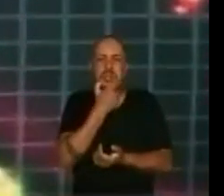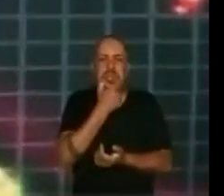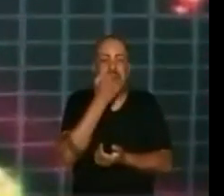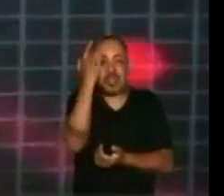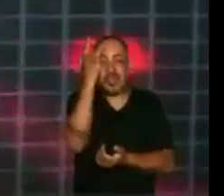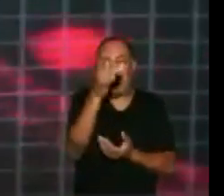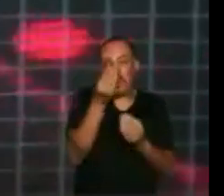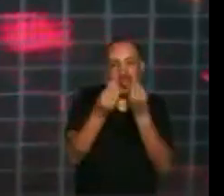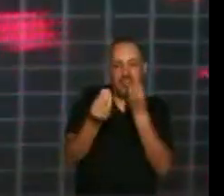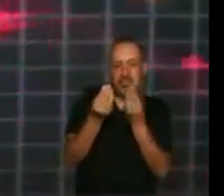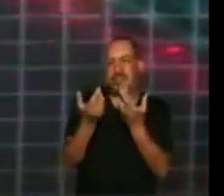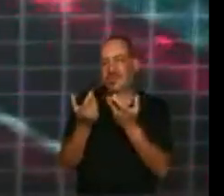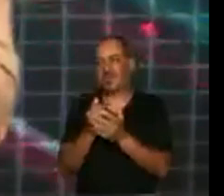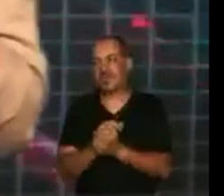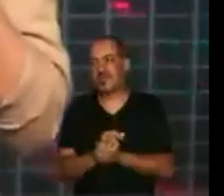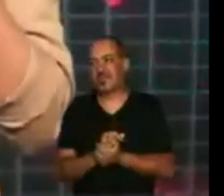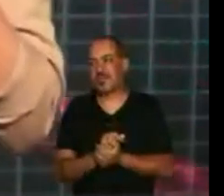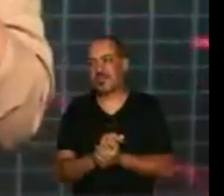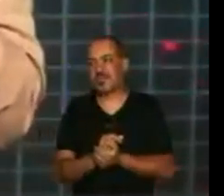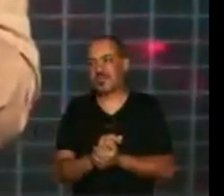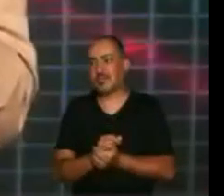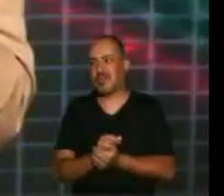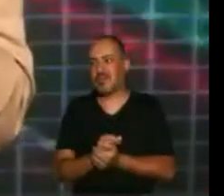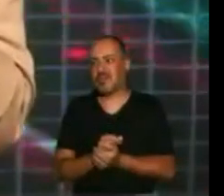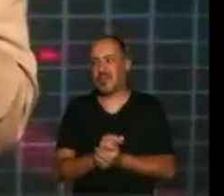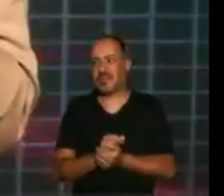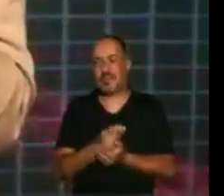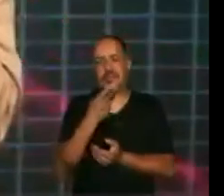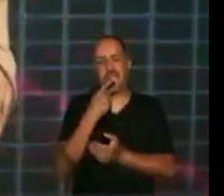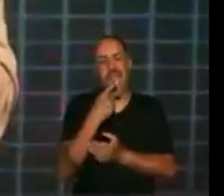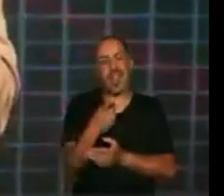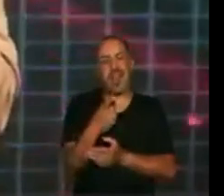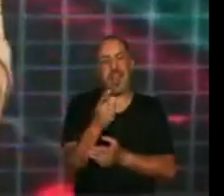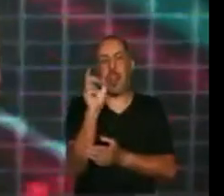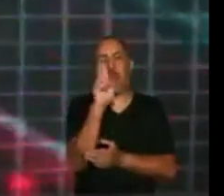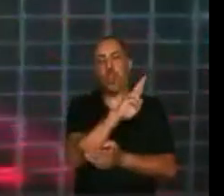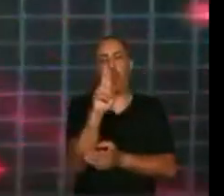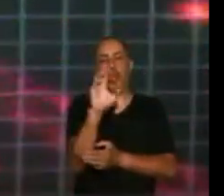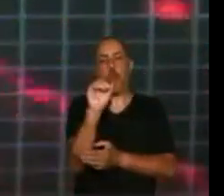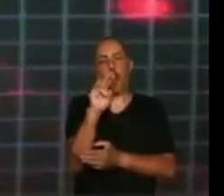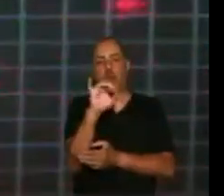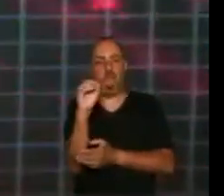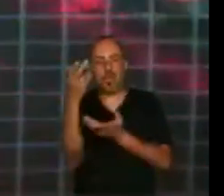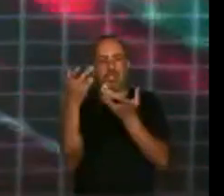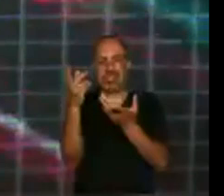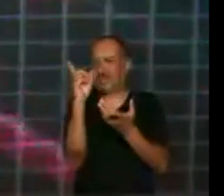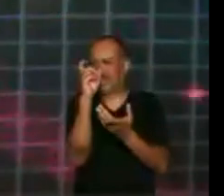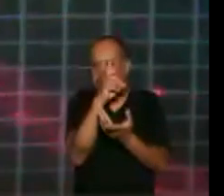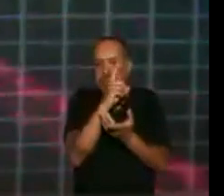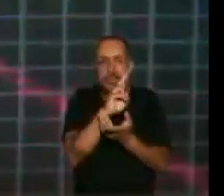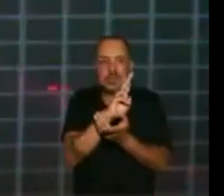difícil acompanhar, né? Você sabe como fala cebola, onion. Se não entende que é onion, já vai ficar difícil daqui para frente.